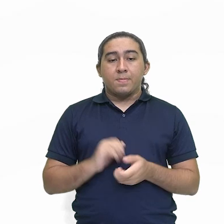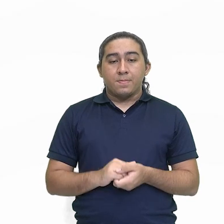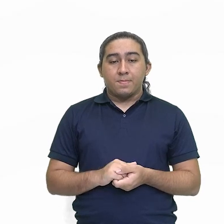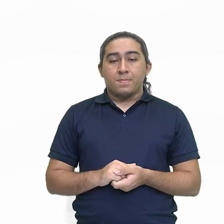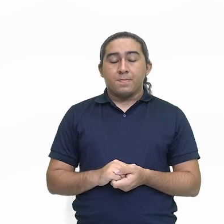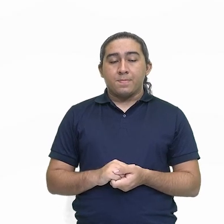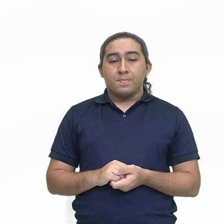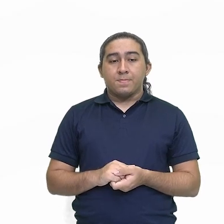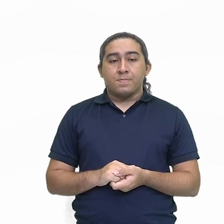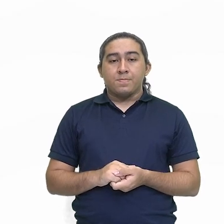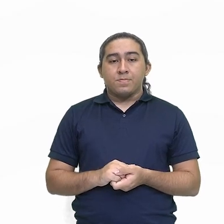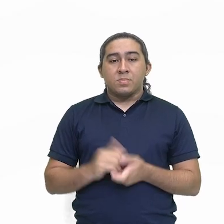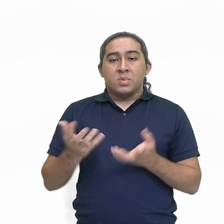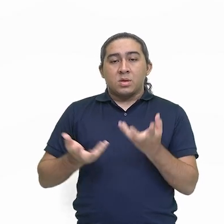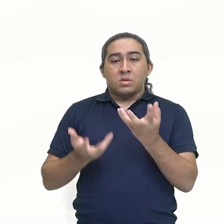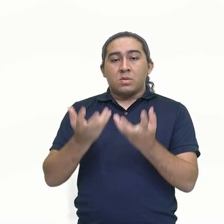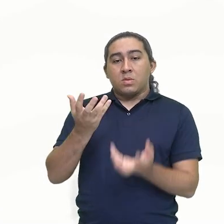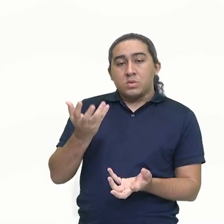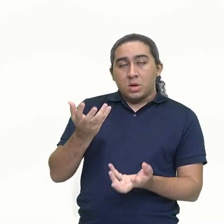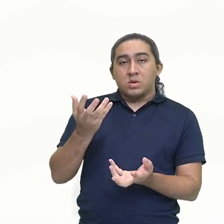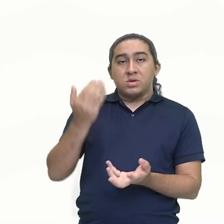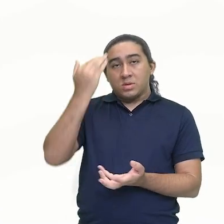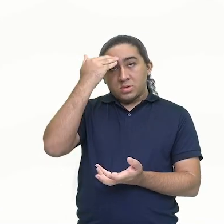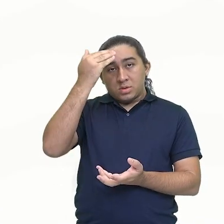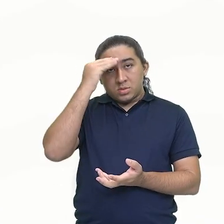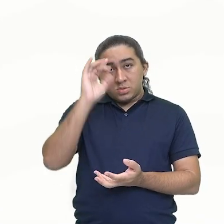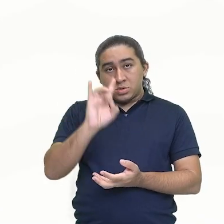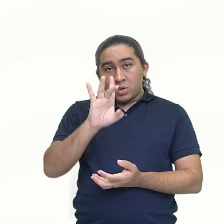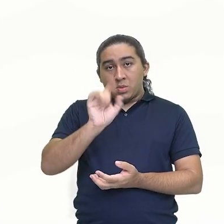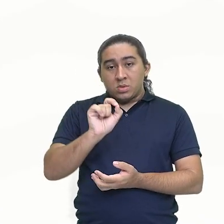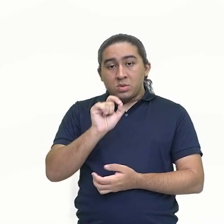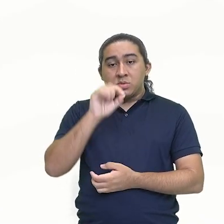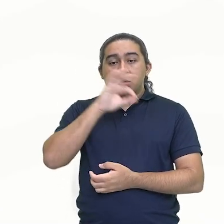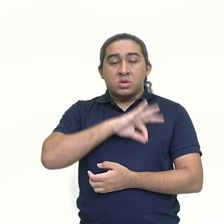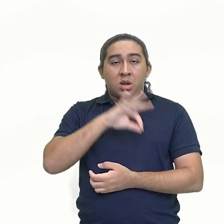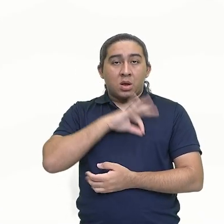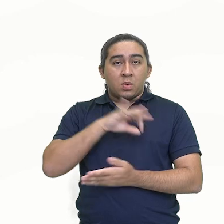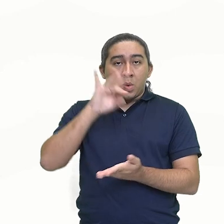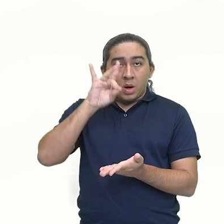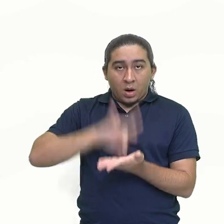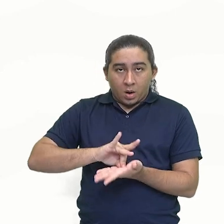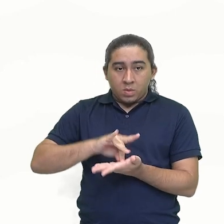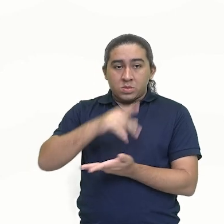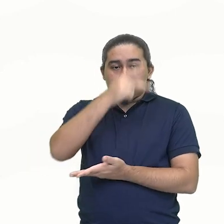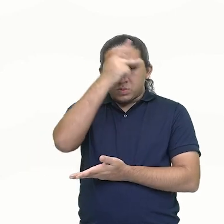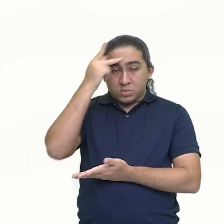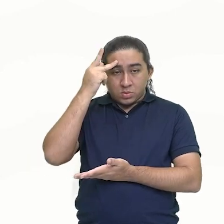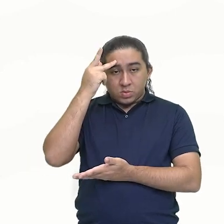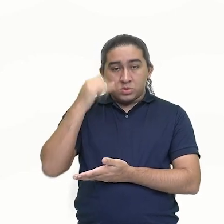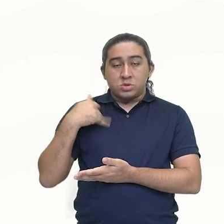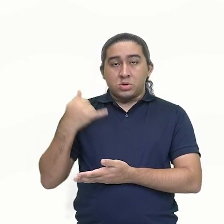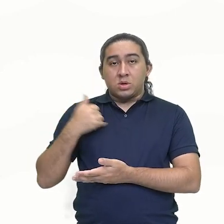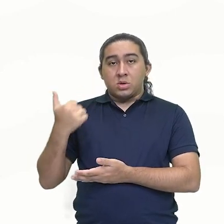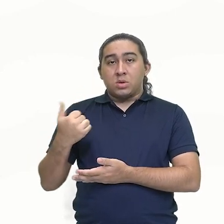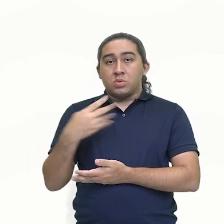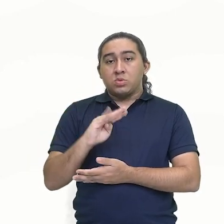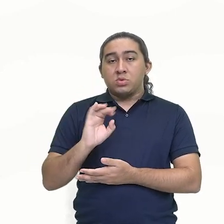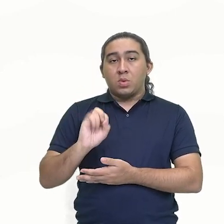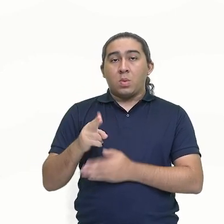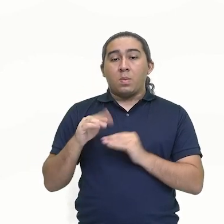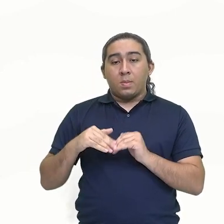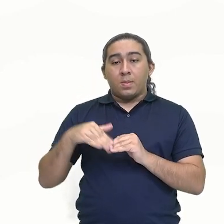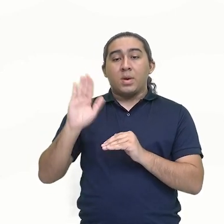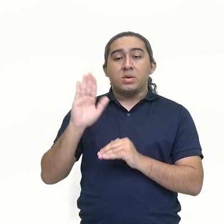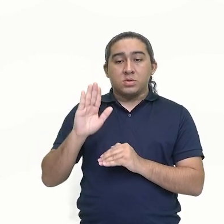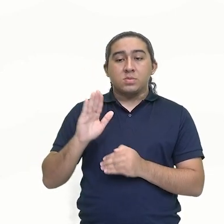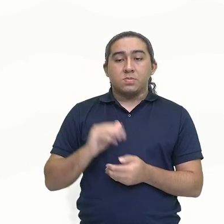resultado de desigualdade baseada só no rendimento médio real das pessoas de 14 anos ou mais